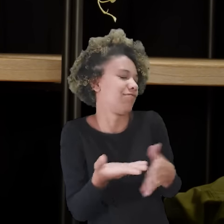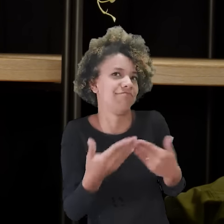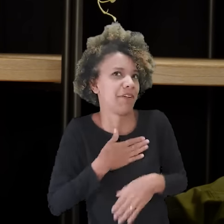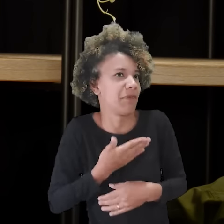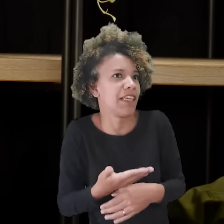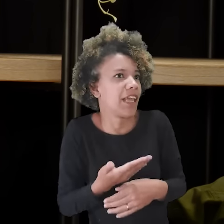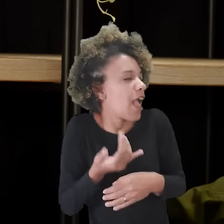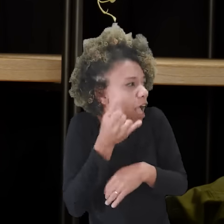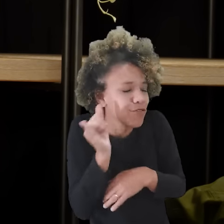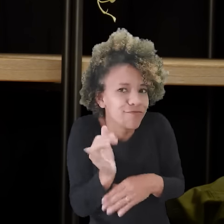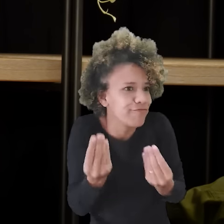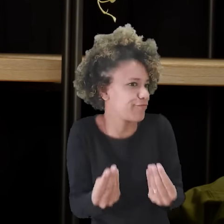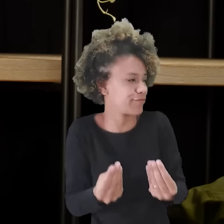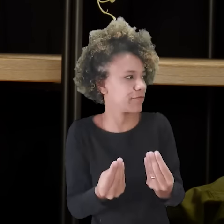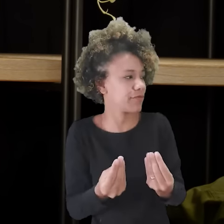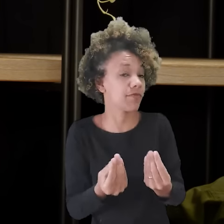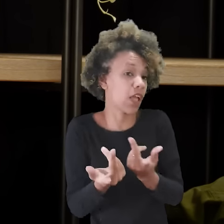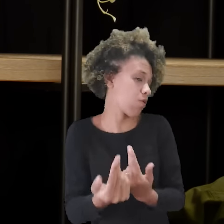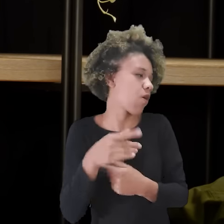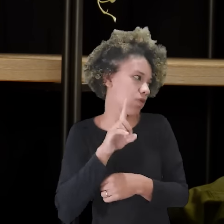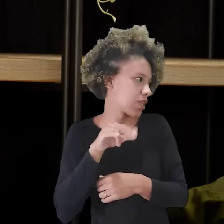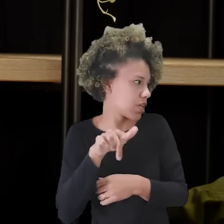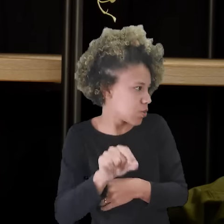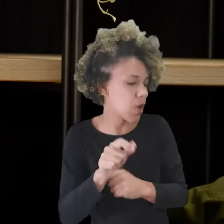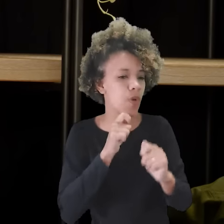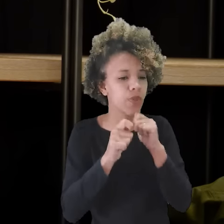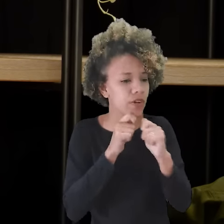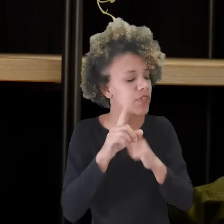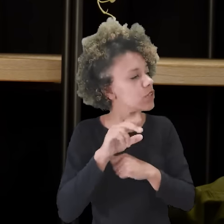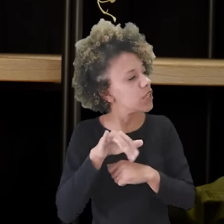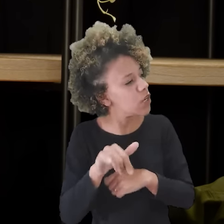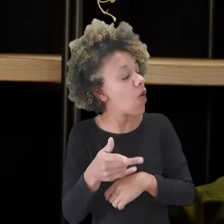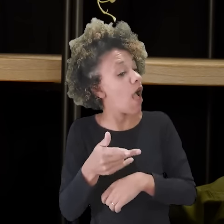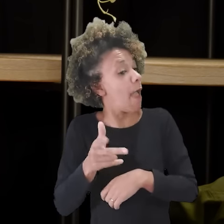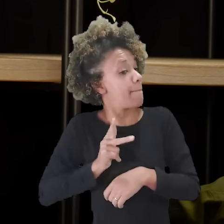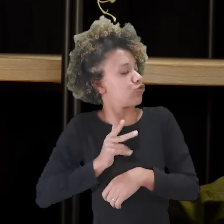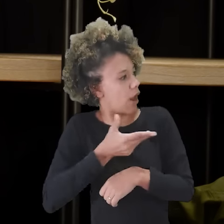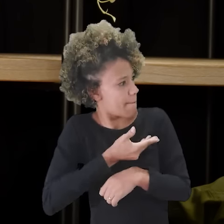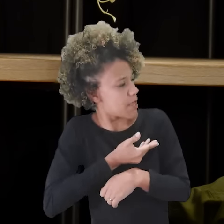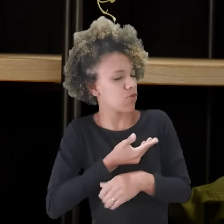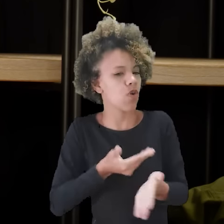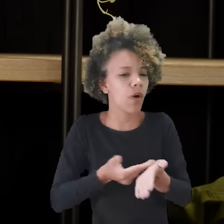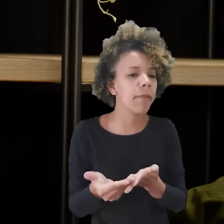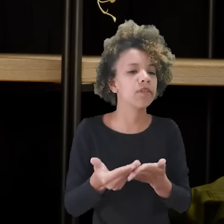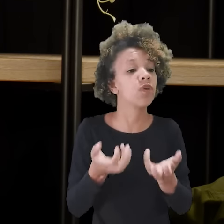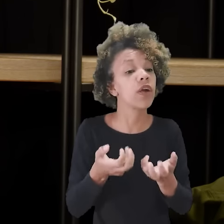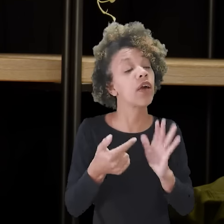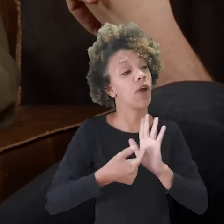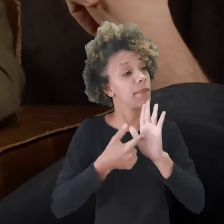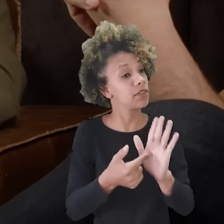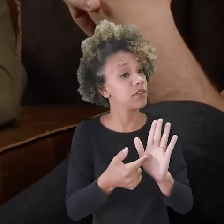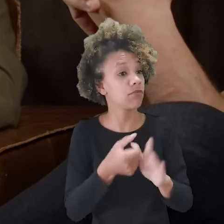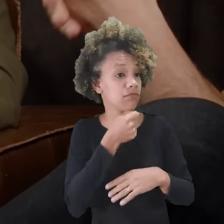é inevitável igual eu fiz com Danilo né porque o entrevistador Danilo e o Danilo para ser meu amigo pessoal eu começo aquela coisa tipo eu quero falar sobre